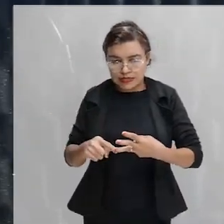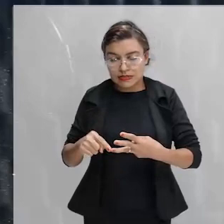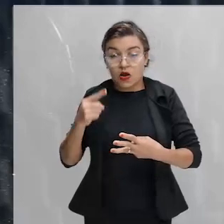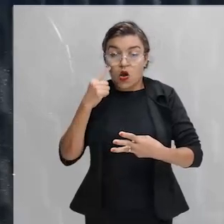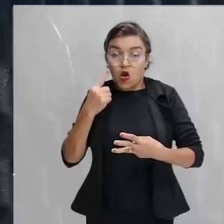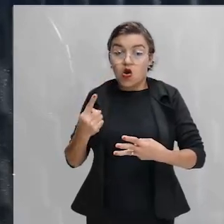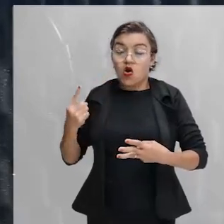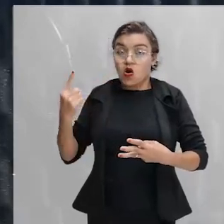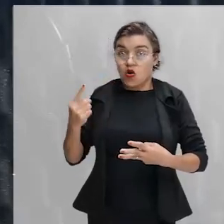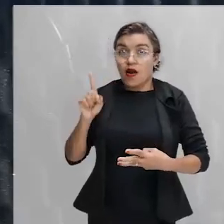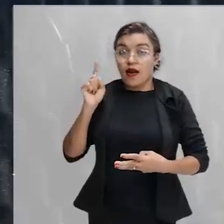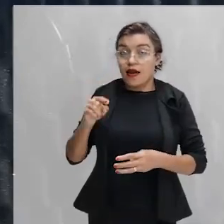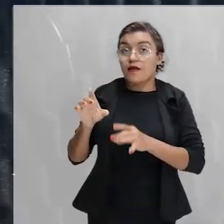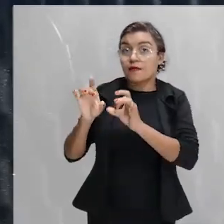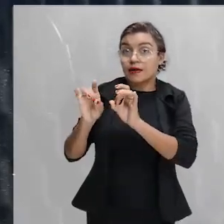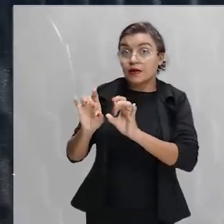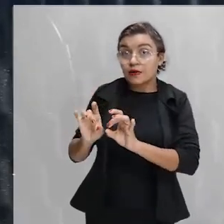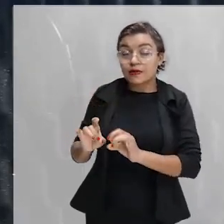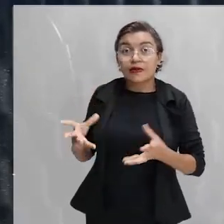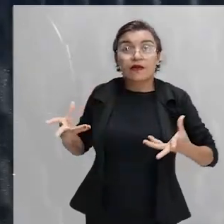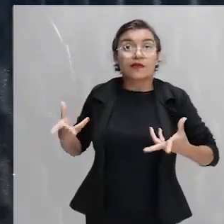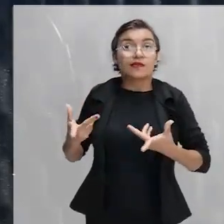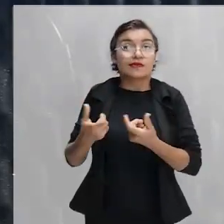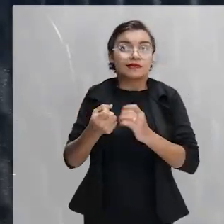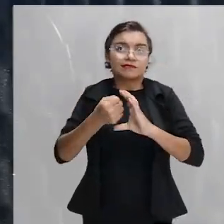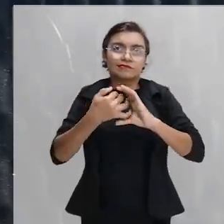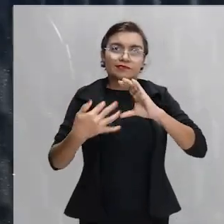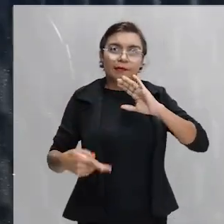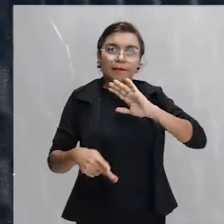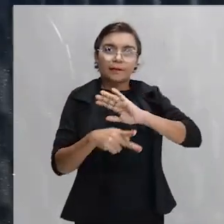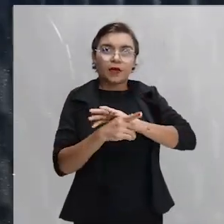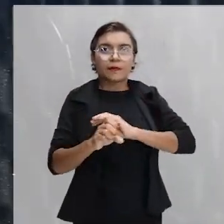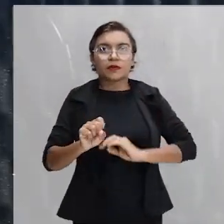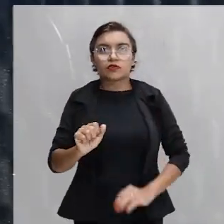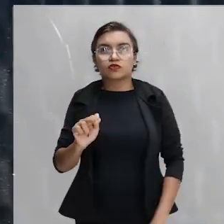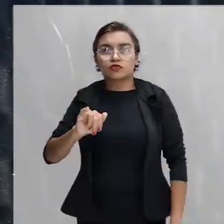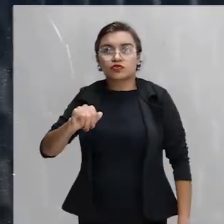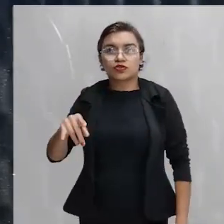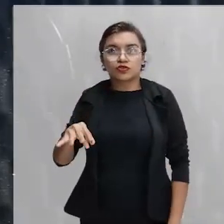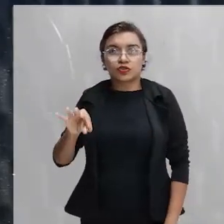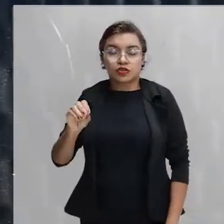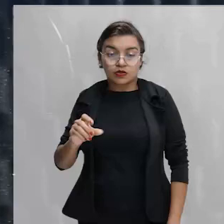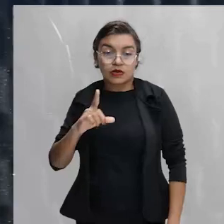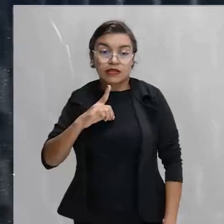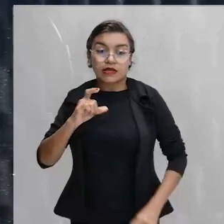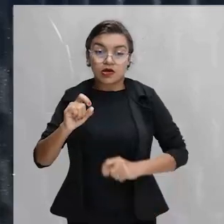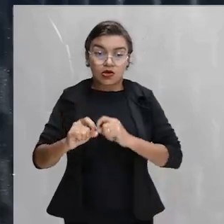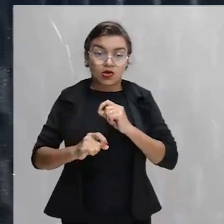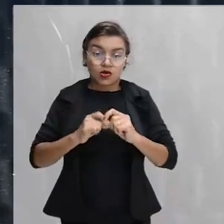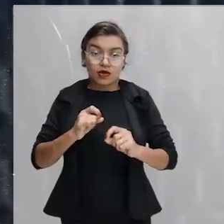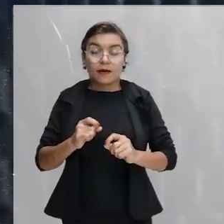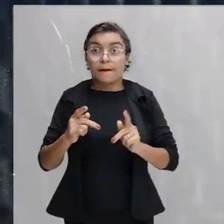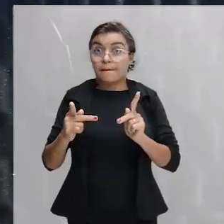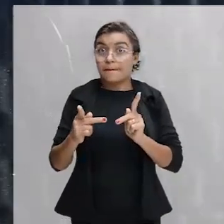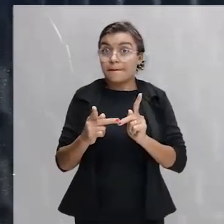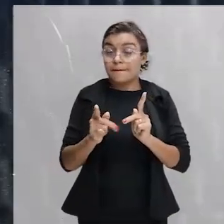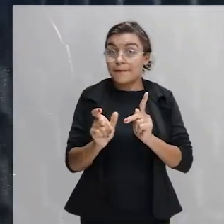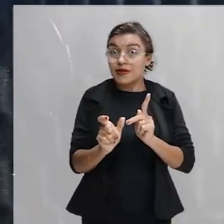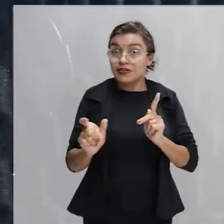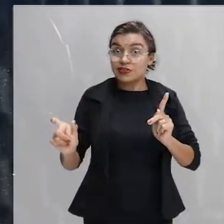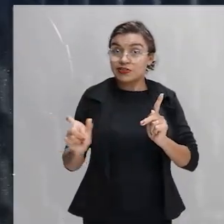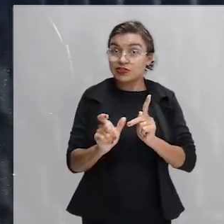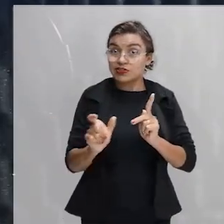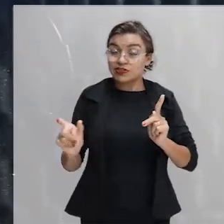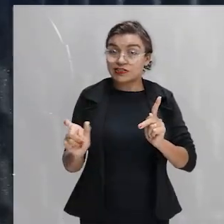uma qualificação do sujeito, uma característica do sujeito, tá? Atuando, portanto, como predicativo. Então, você já